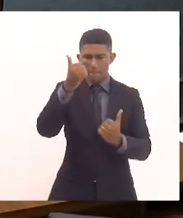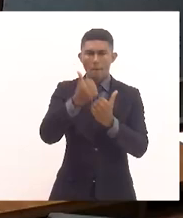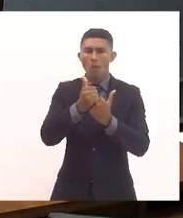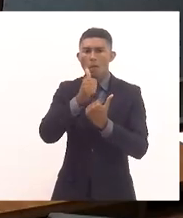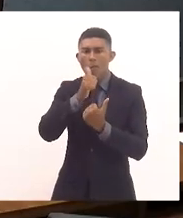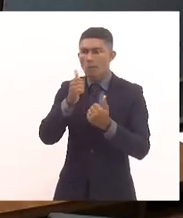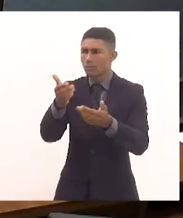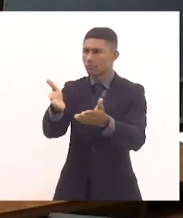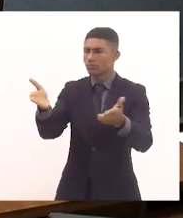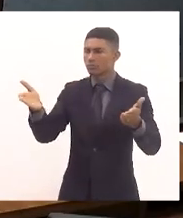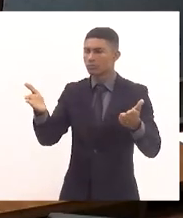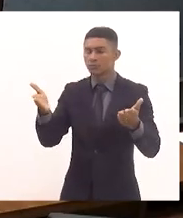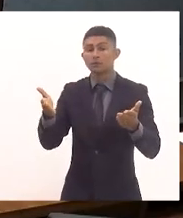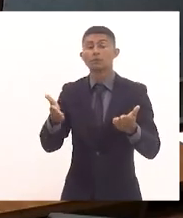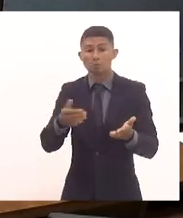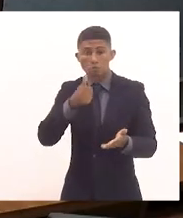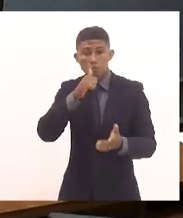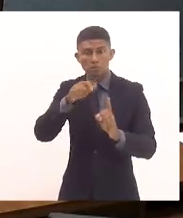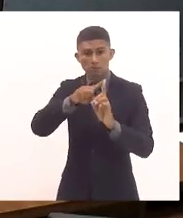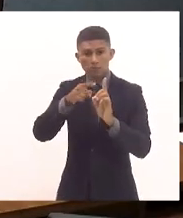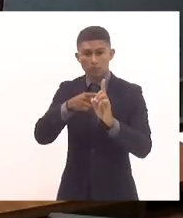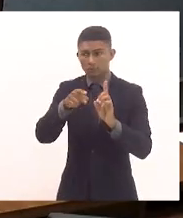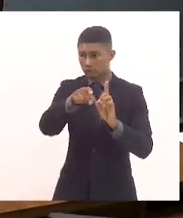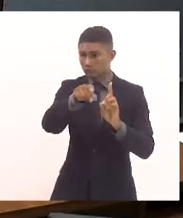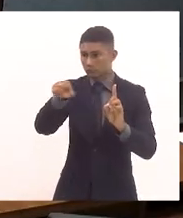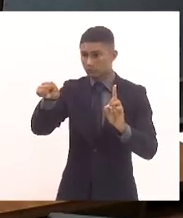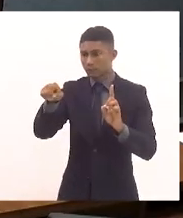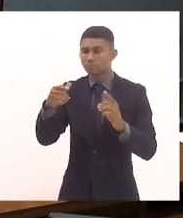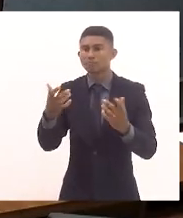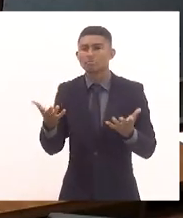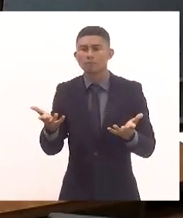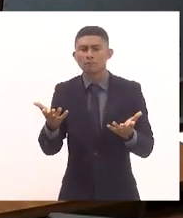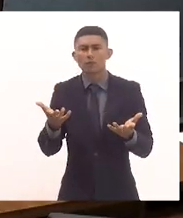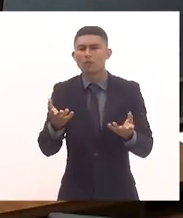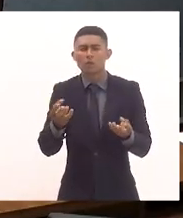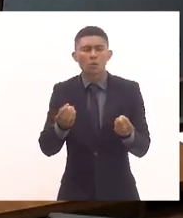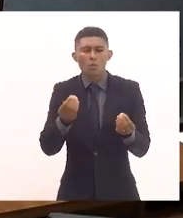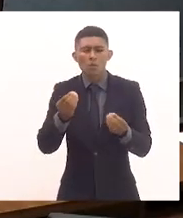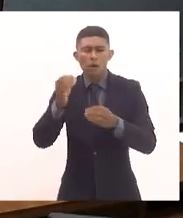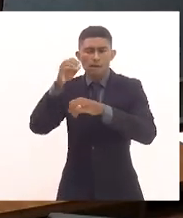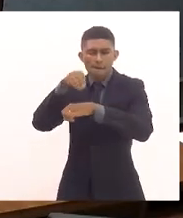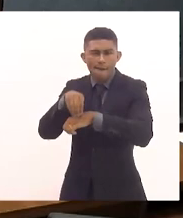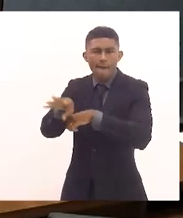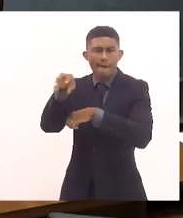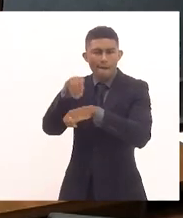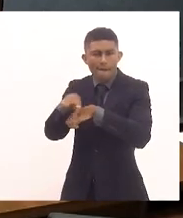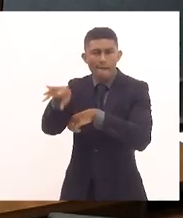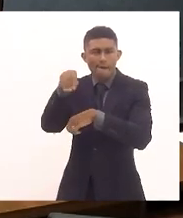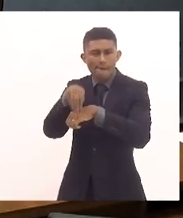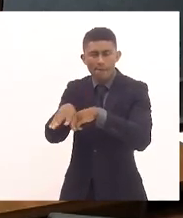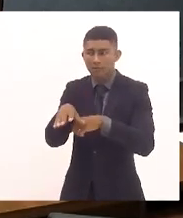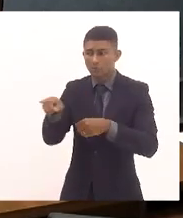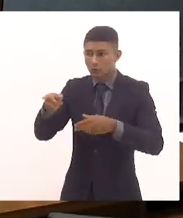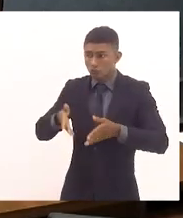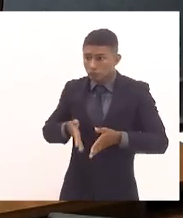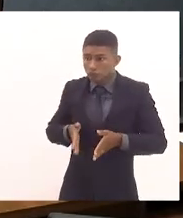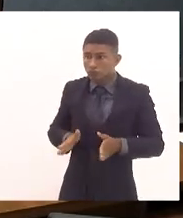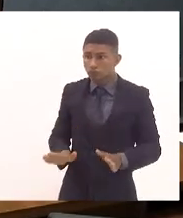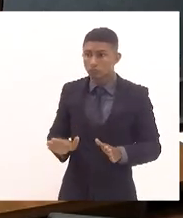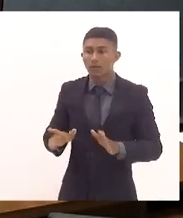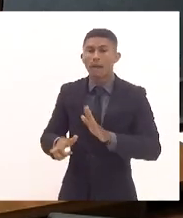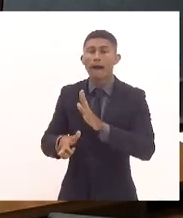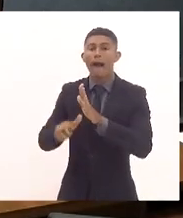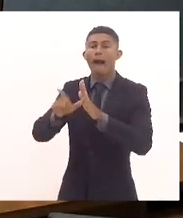mulheres grávidas, levando orientações sobre o pré-natal,